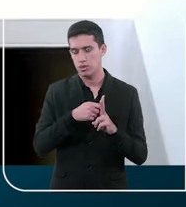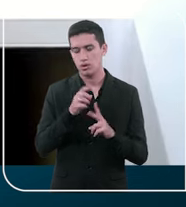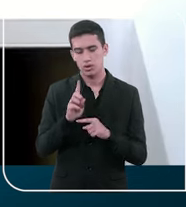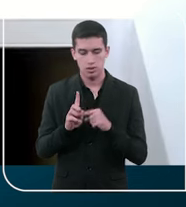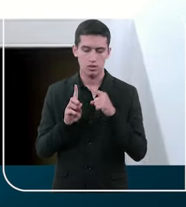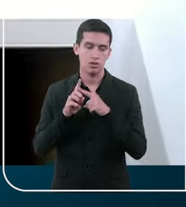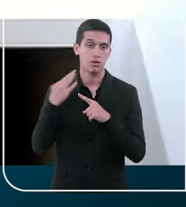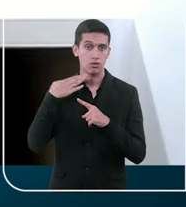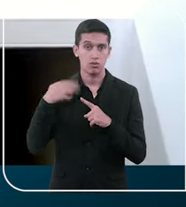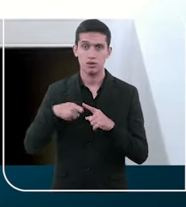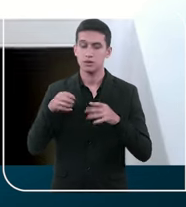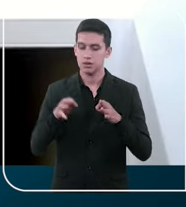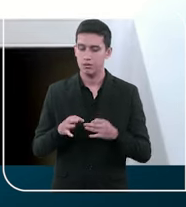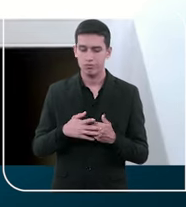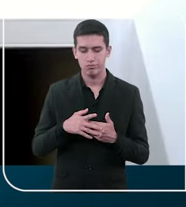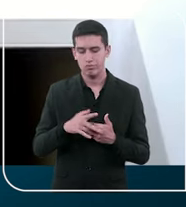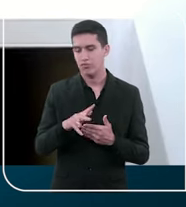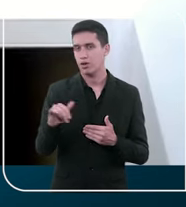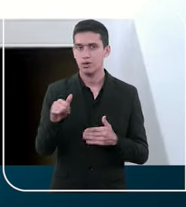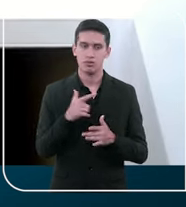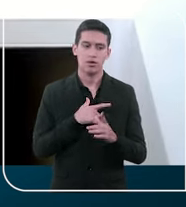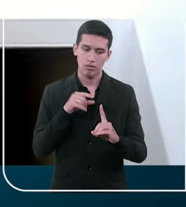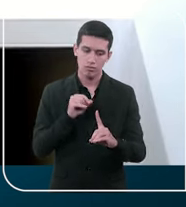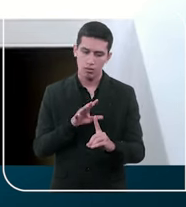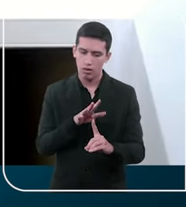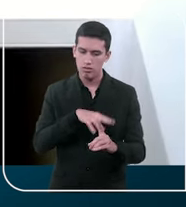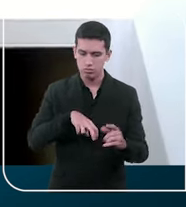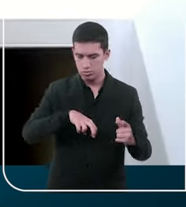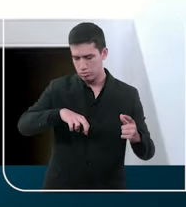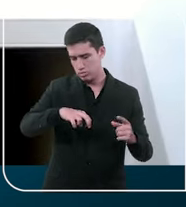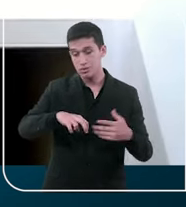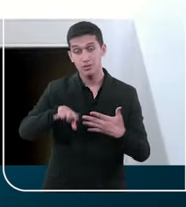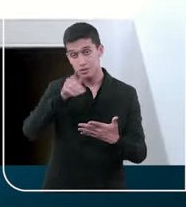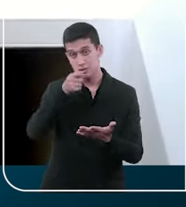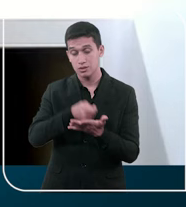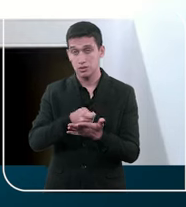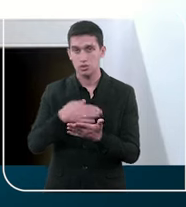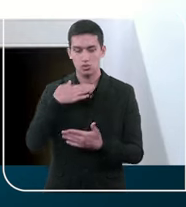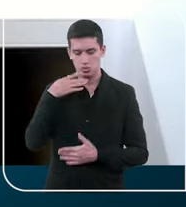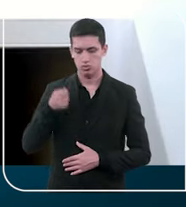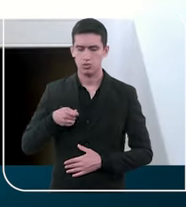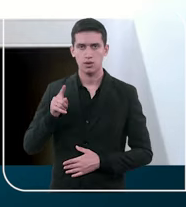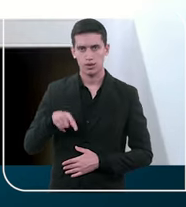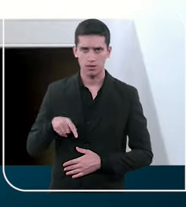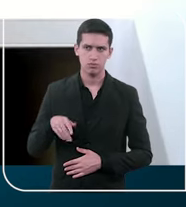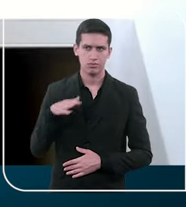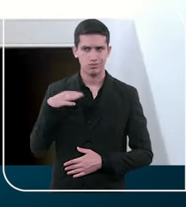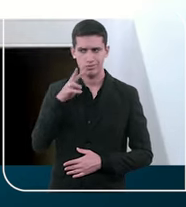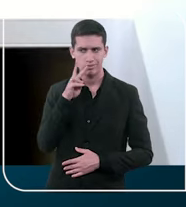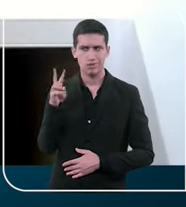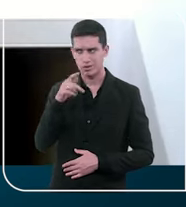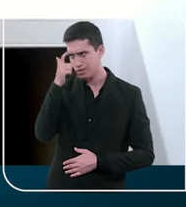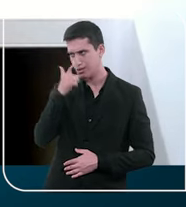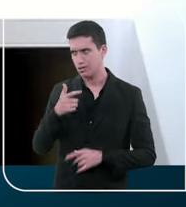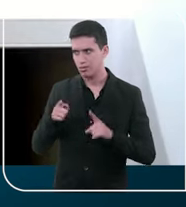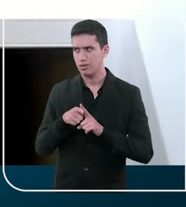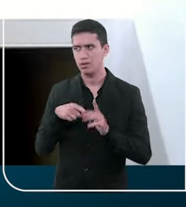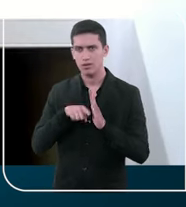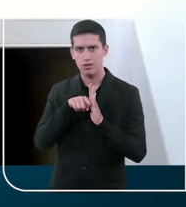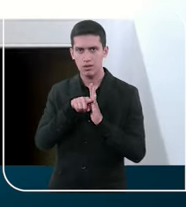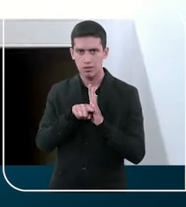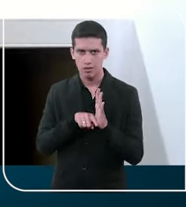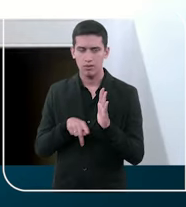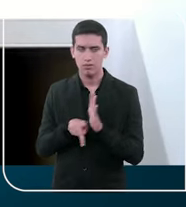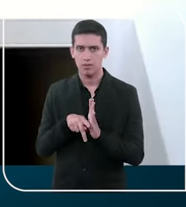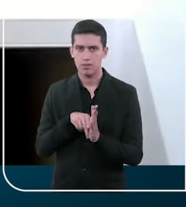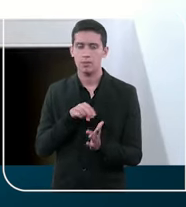parte do magistrado certamente vai influenciar na decisão dos jurados. O juiz ele é considerado uma figura, e tem uma pesquisa do